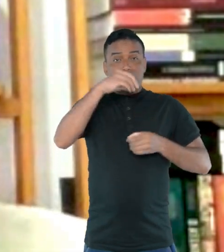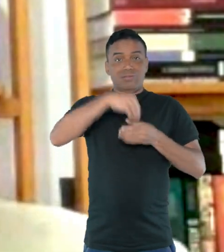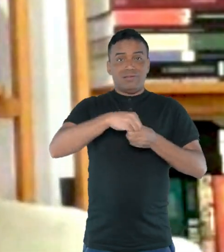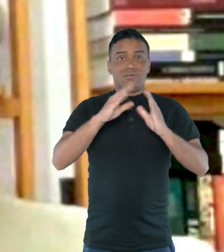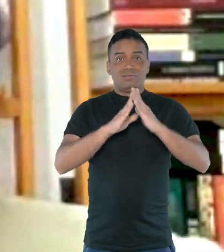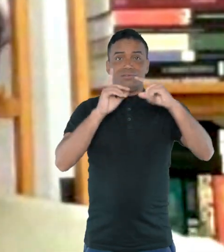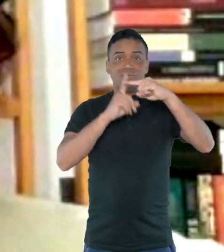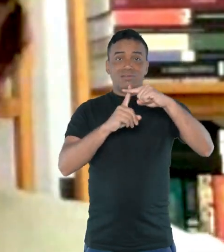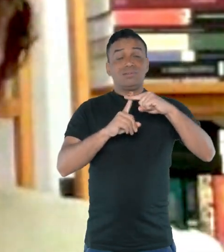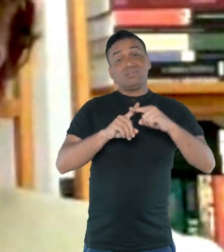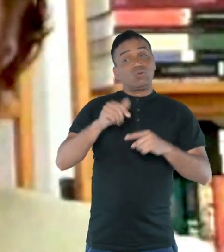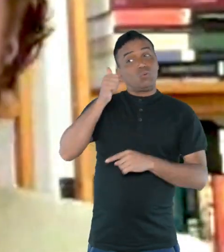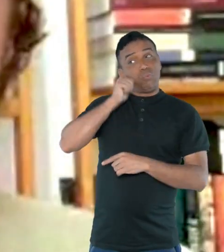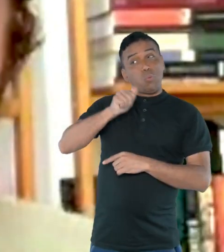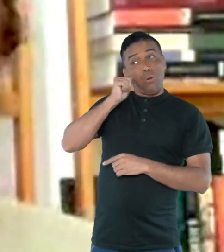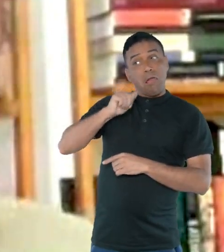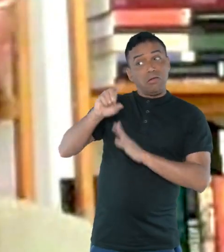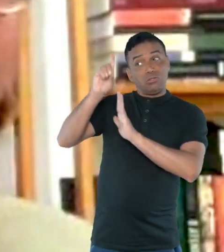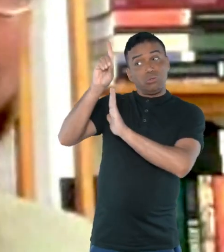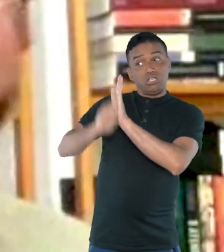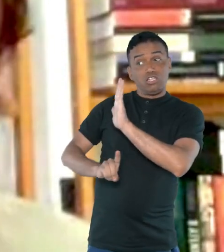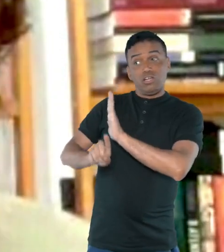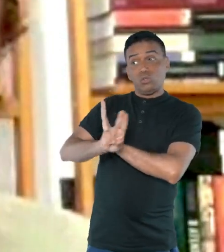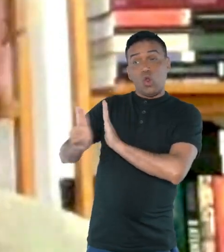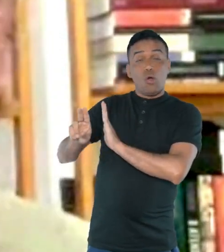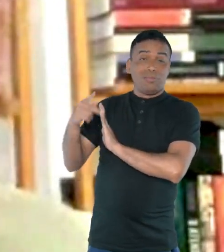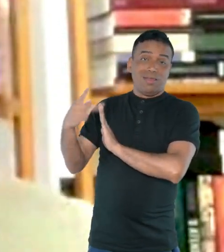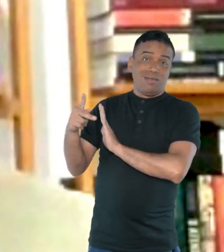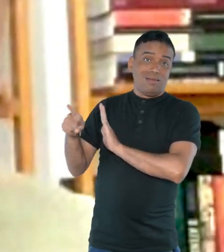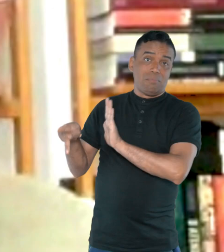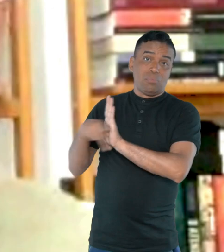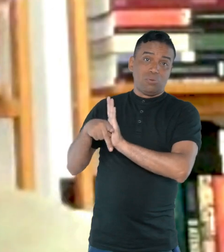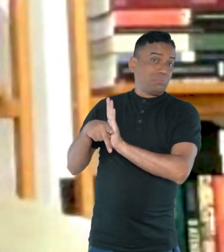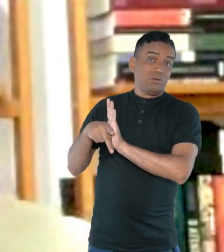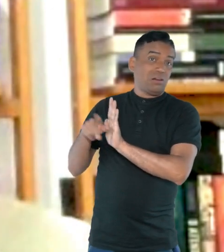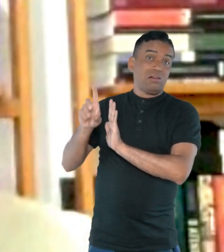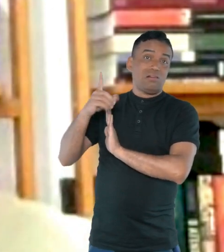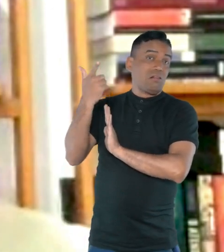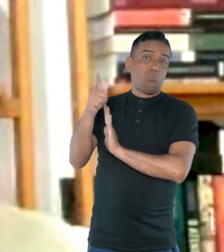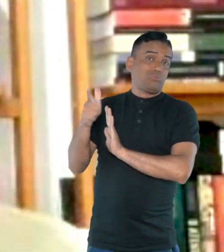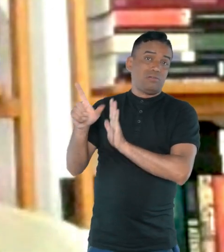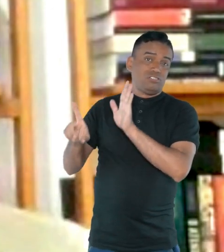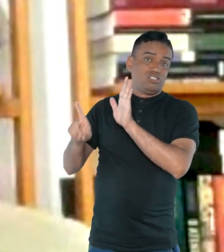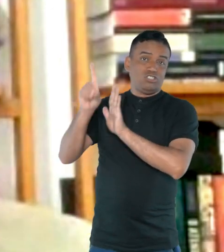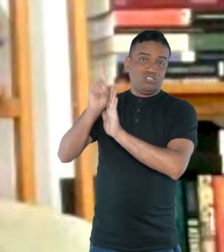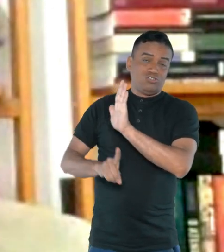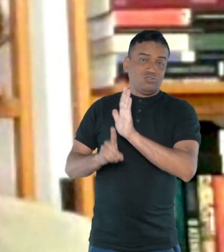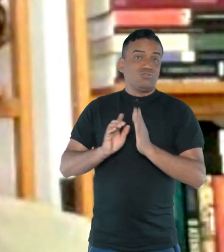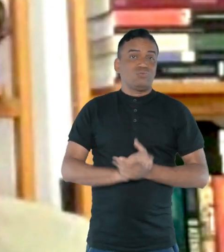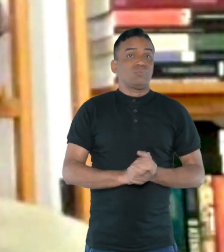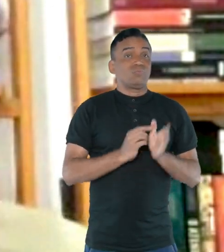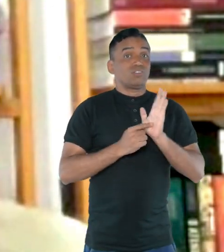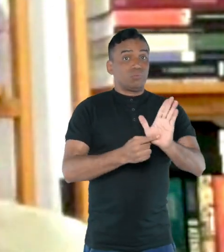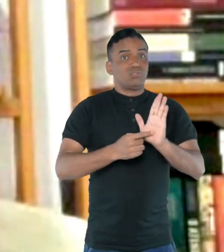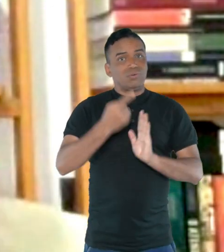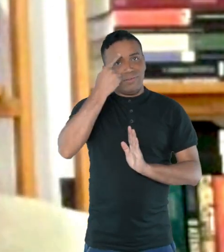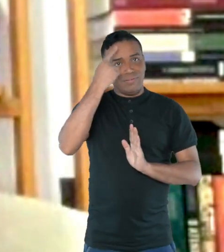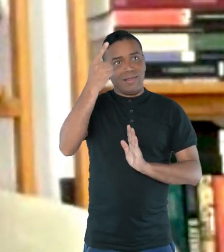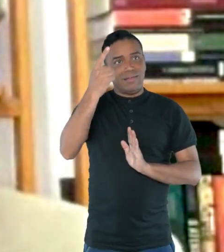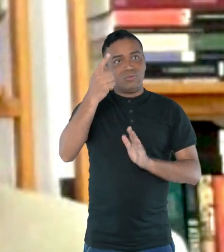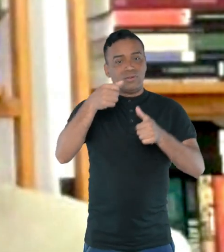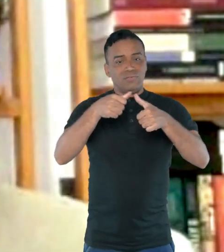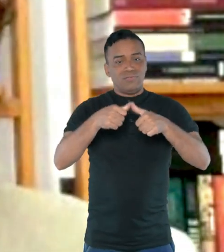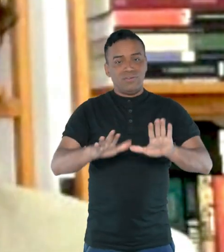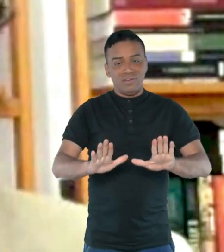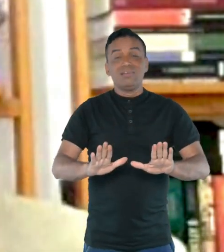ao próprio nome. Então, por meio dessas histórias que eu estou aqui até citando, estou mostrando que essa ideia do que fica,